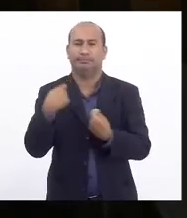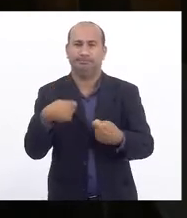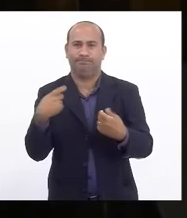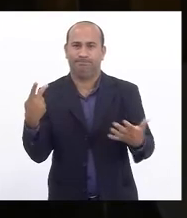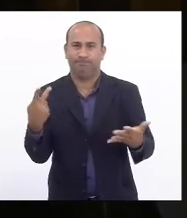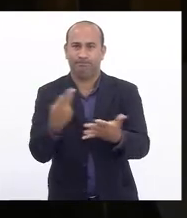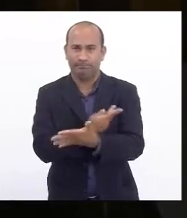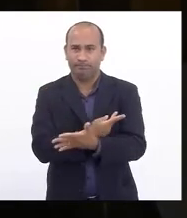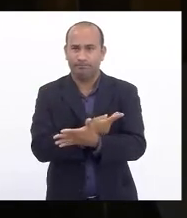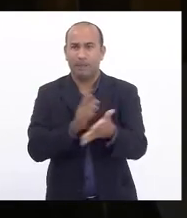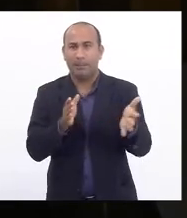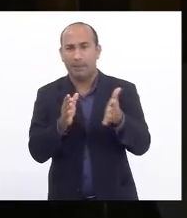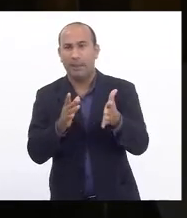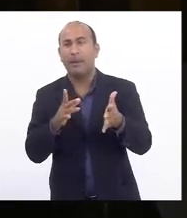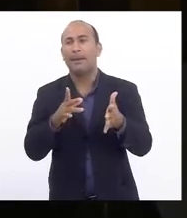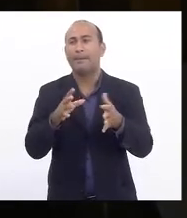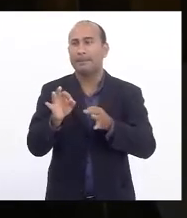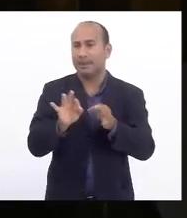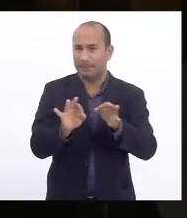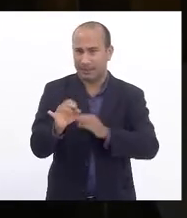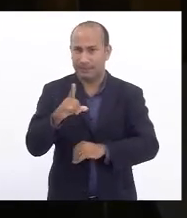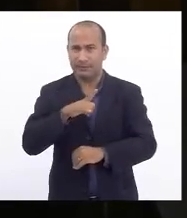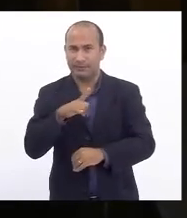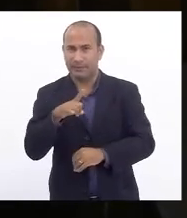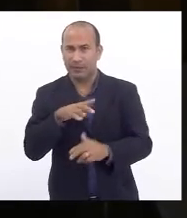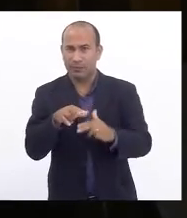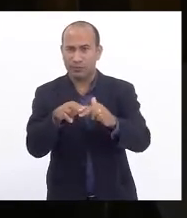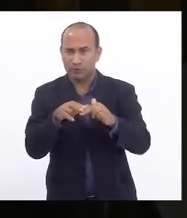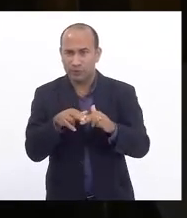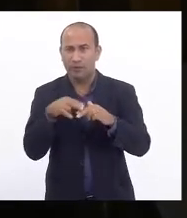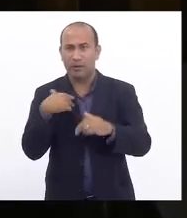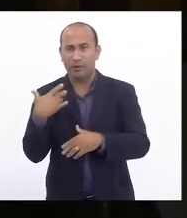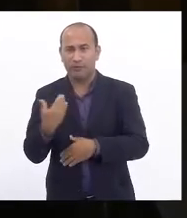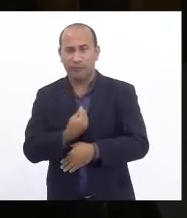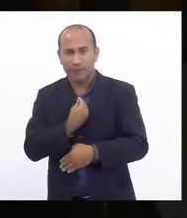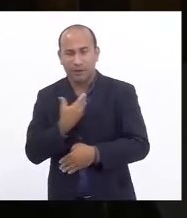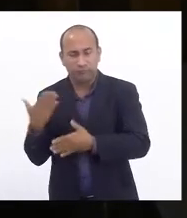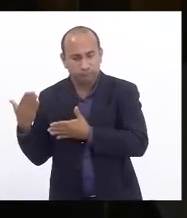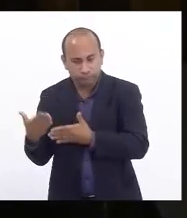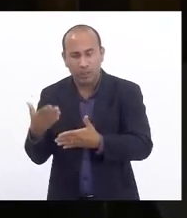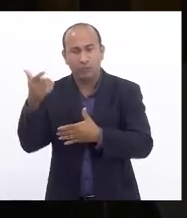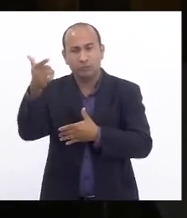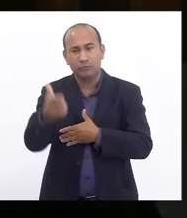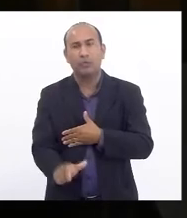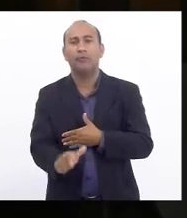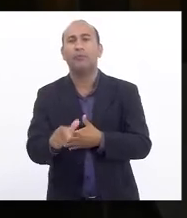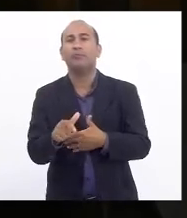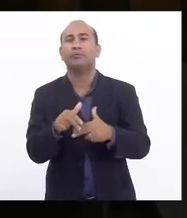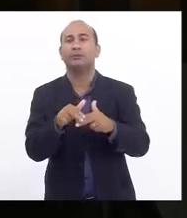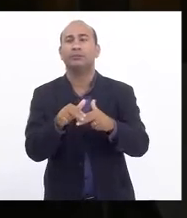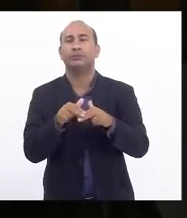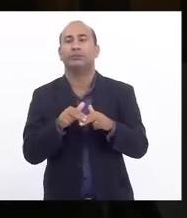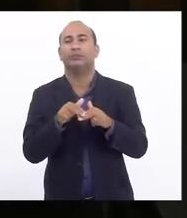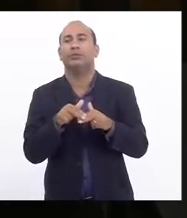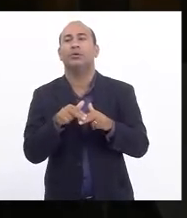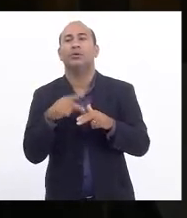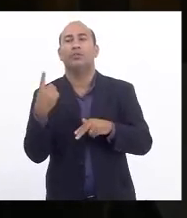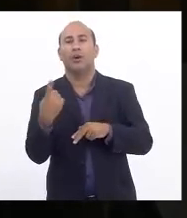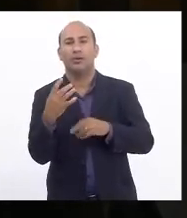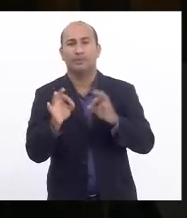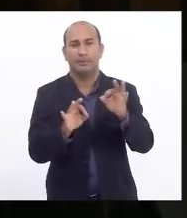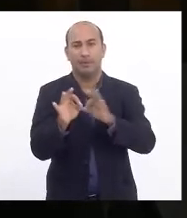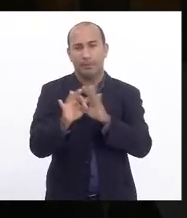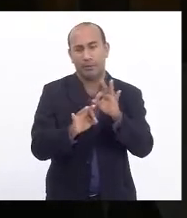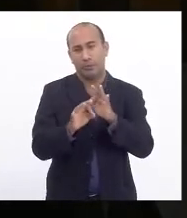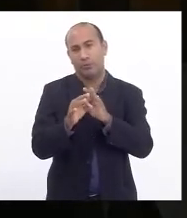esse mandato vem produzindo resultados não só quando eu retorno aqui para reassumir o mas também do que a gente produziu